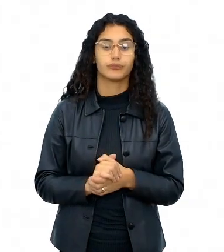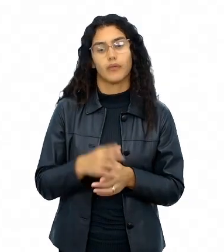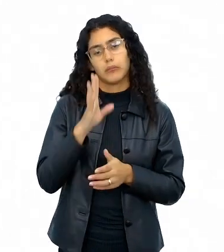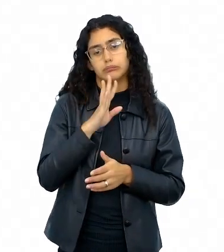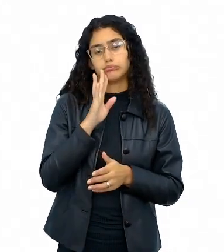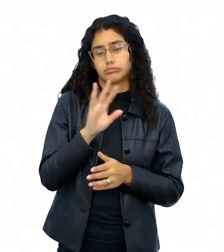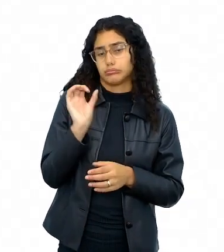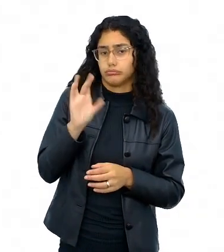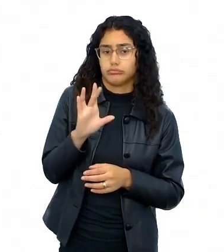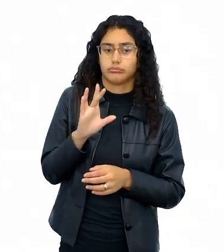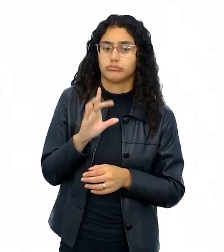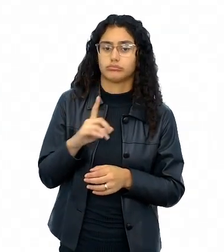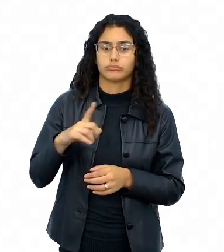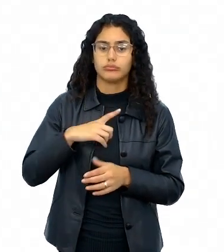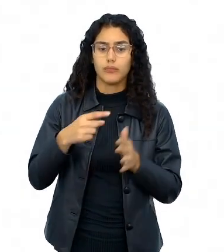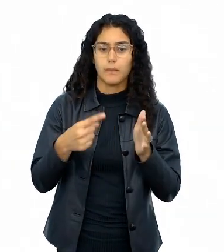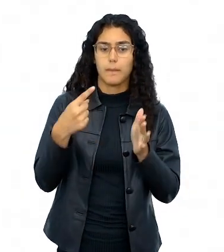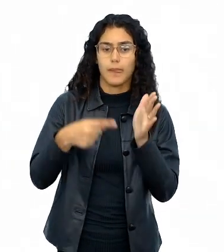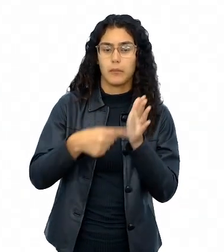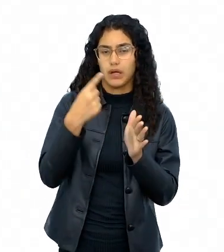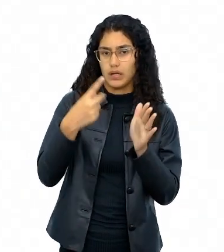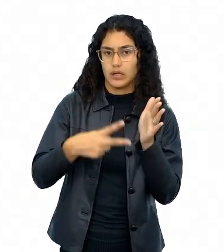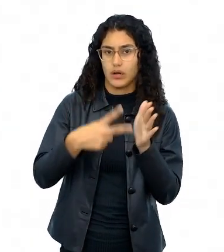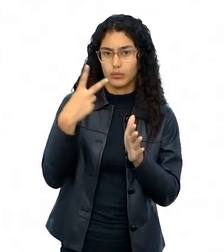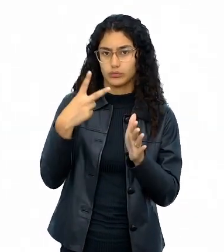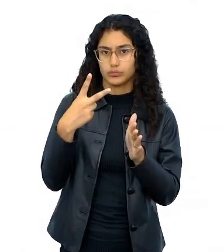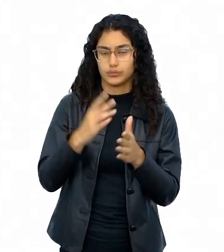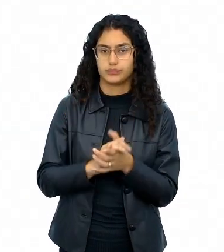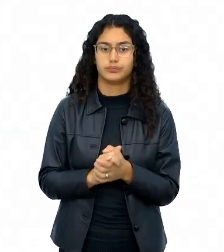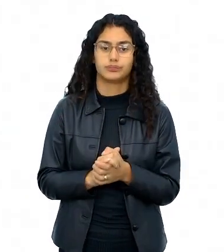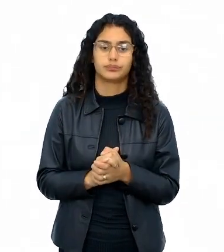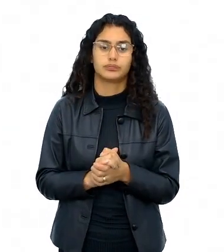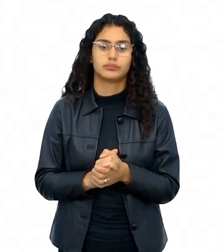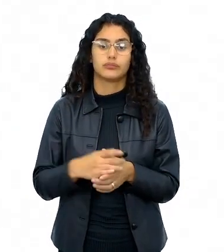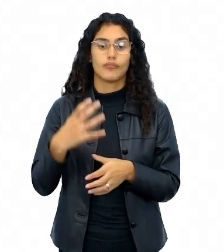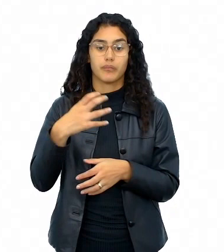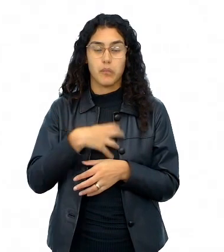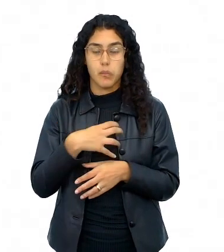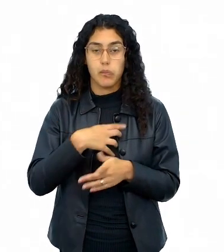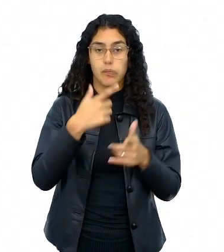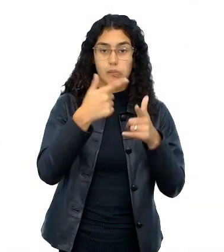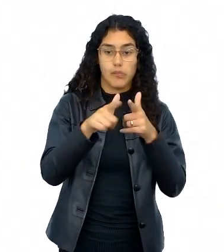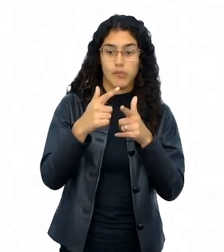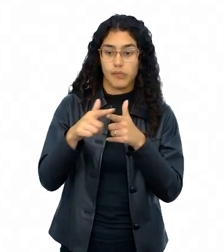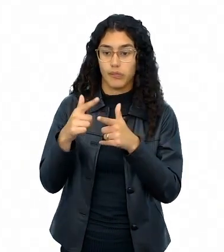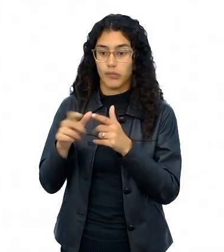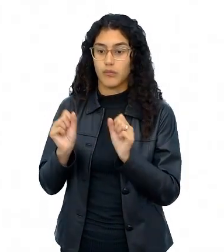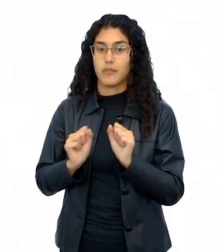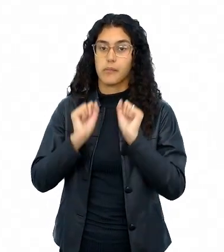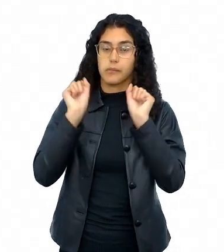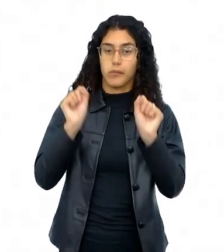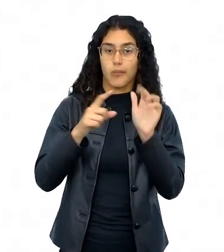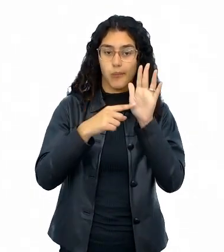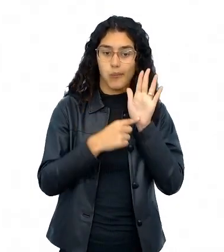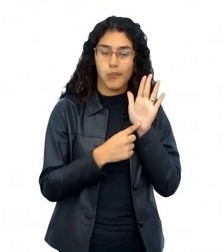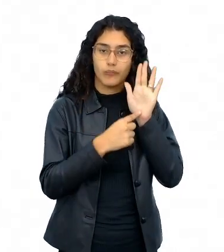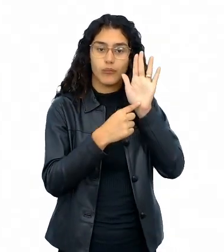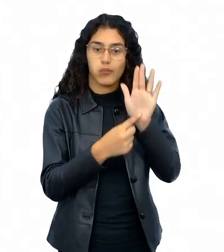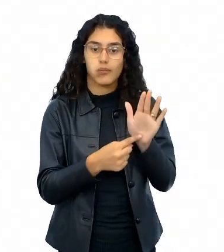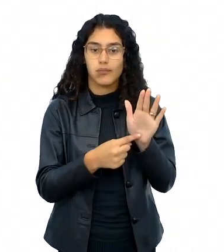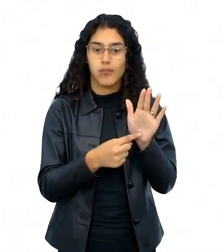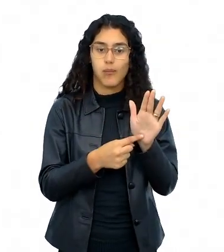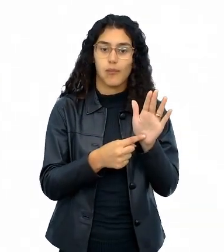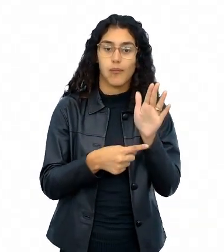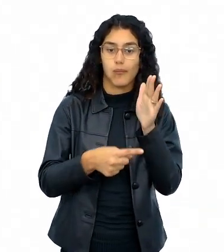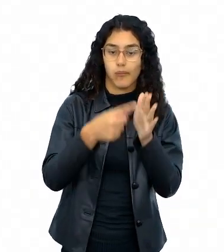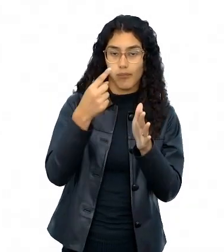Legal, fica só na função de primeiro e segundo grau mesmo, tá, gente? Situação, problema, que pode ser representado por função de